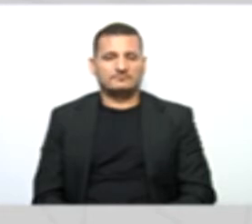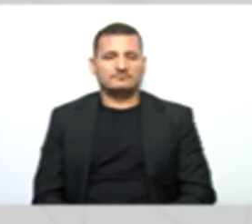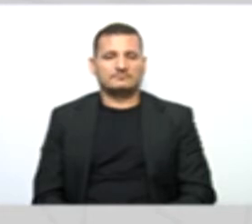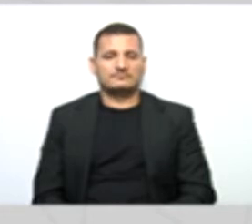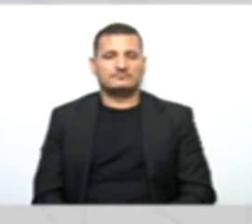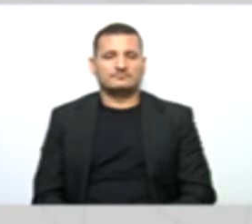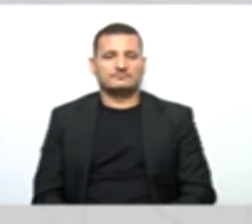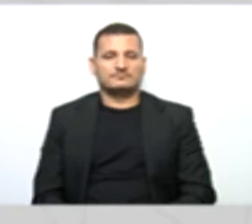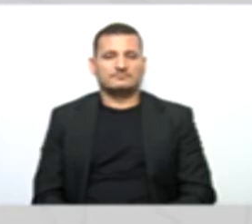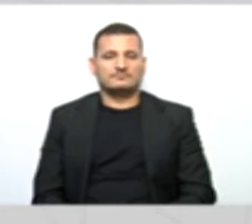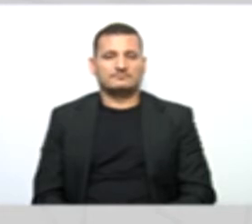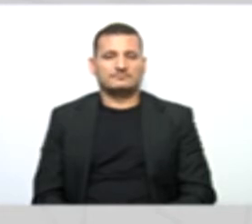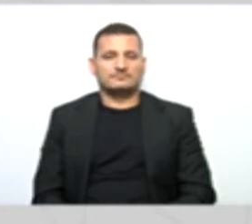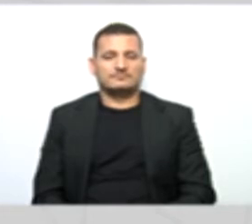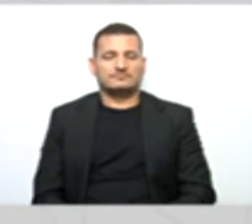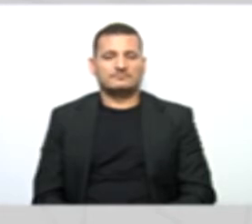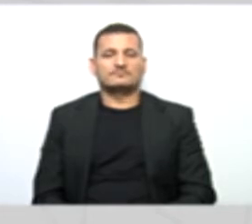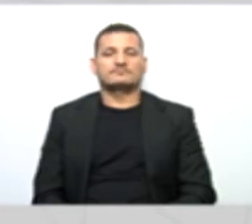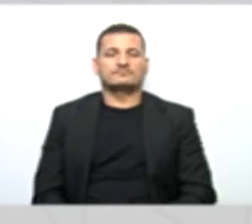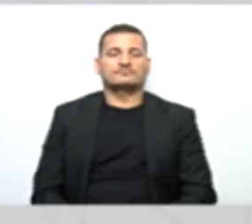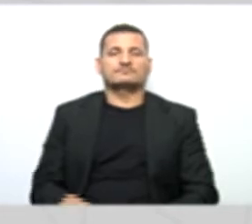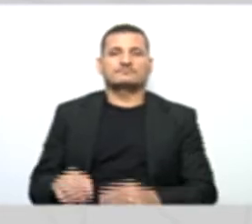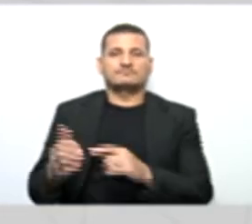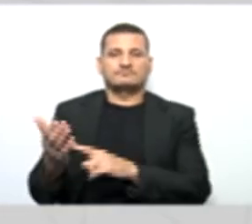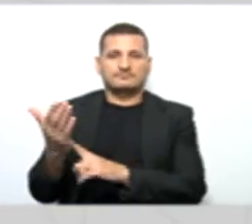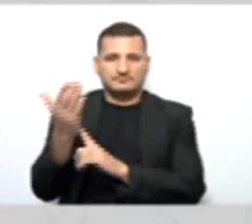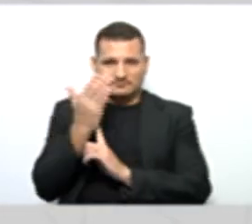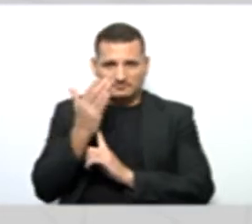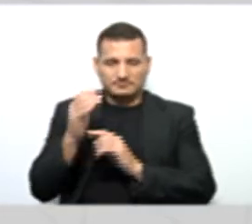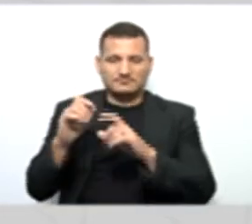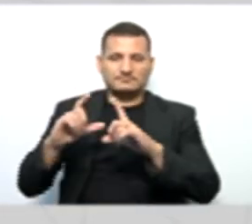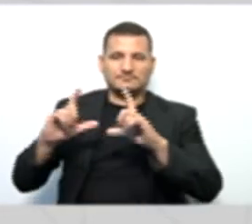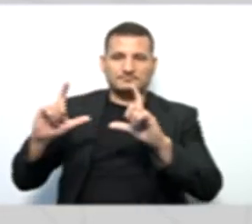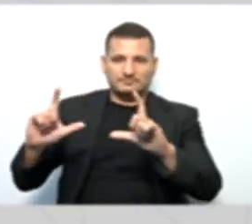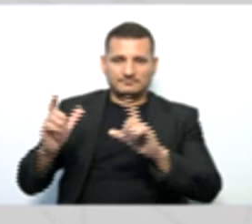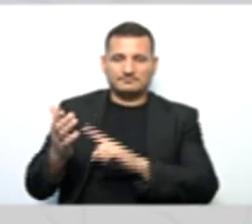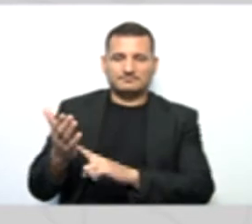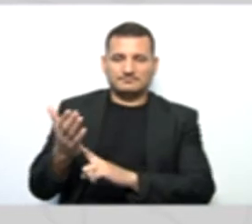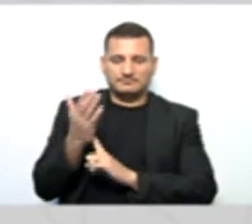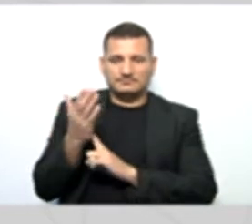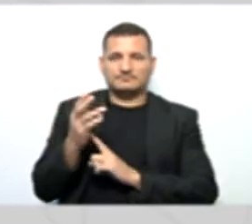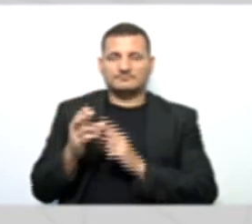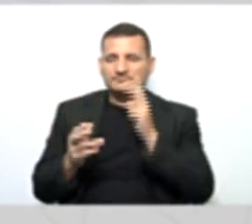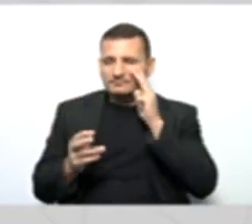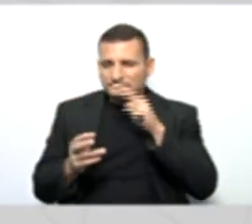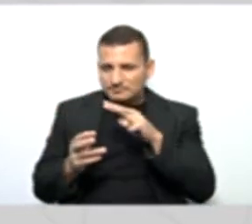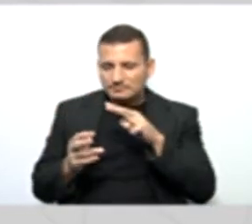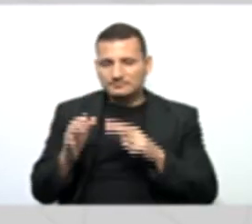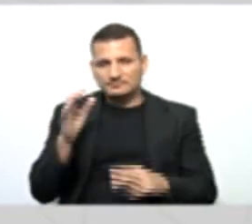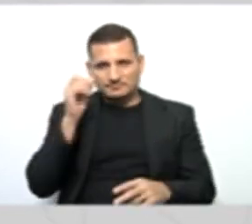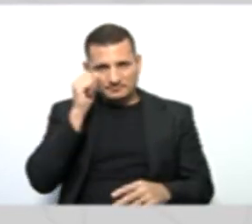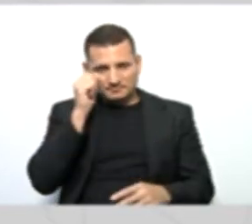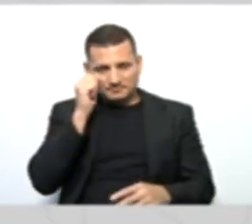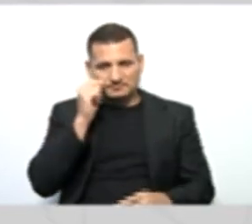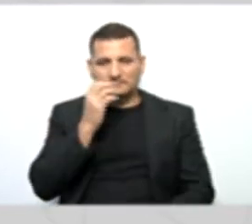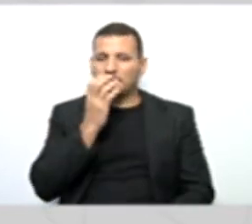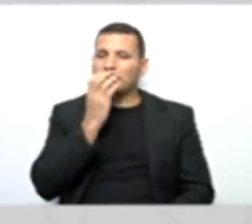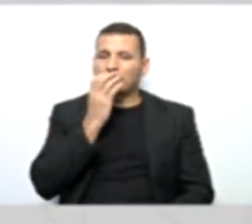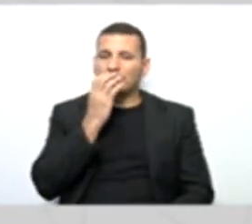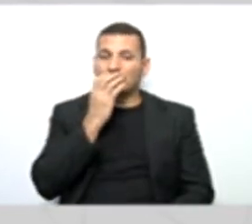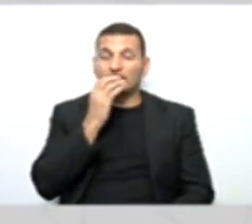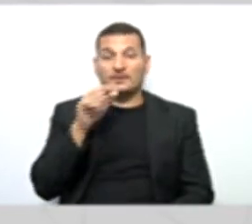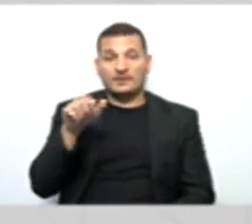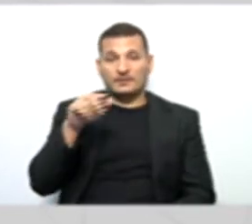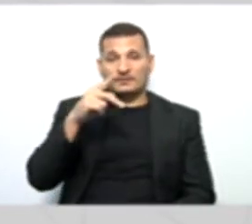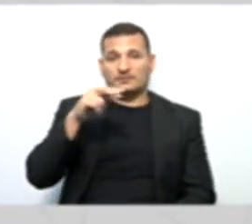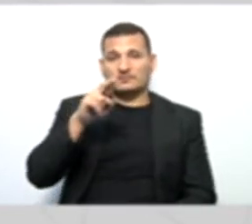Beleza? Então vai aparecer essa mensagem lá para o usuário, para saber que o cachorro está dormindo. Lembrando que esse print